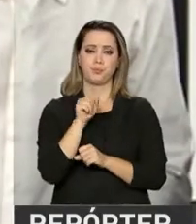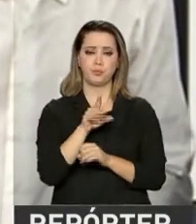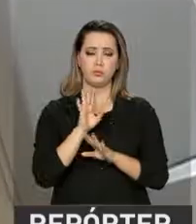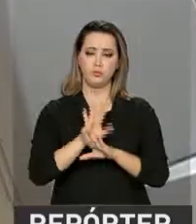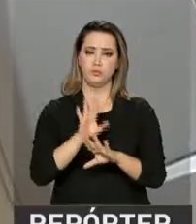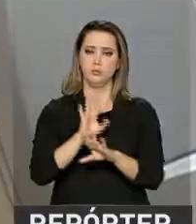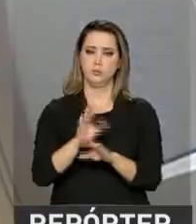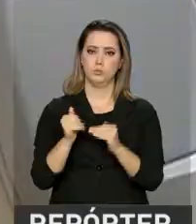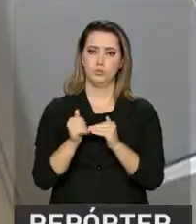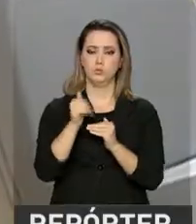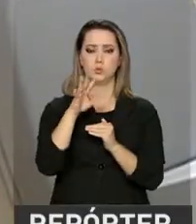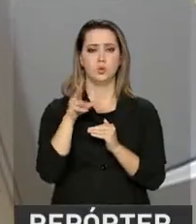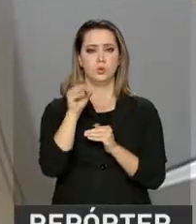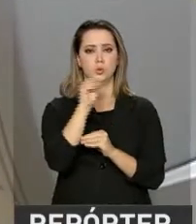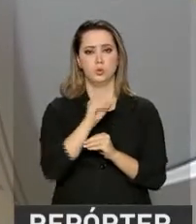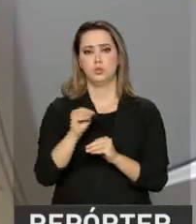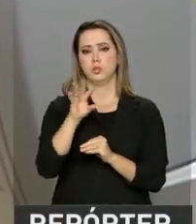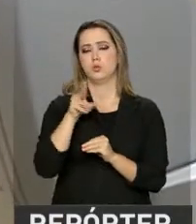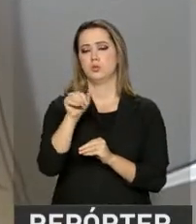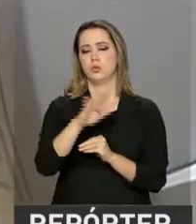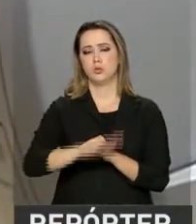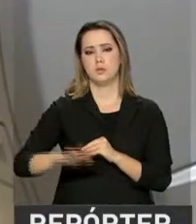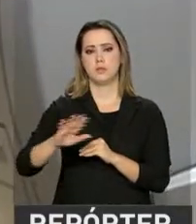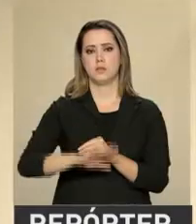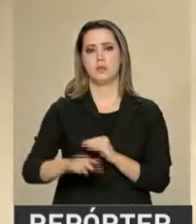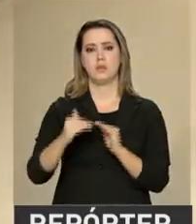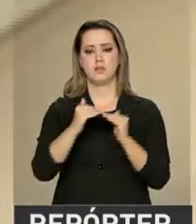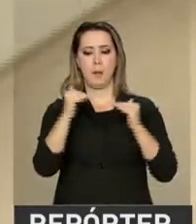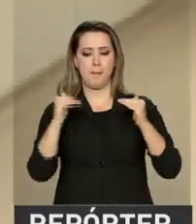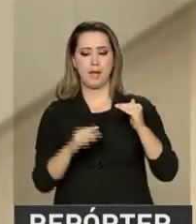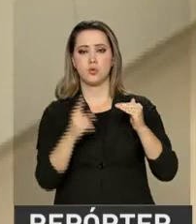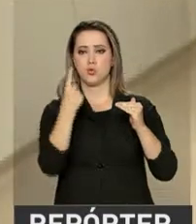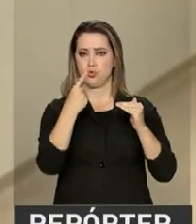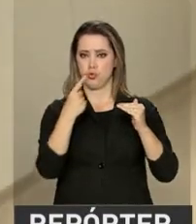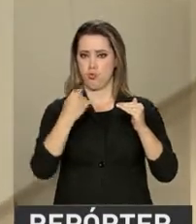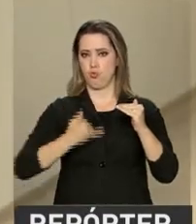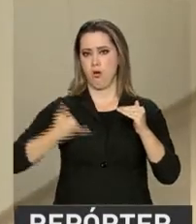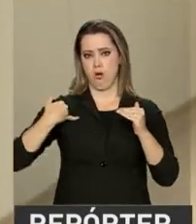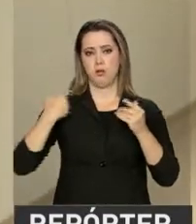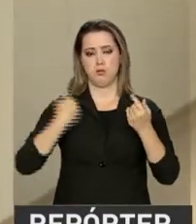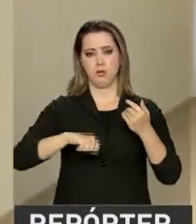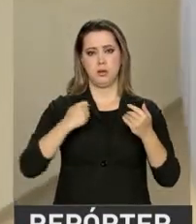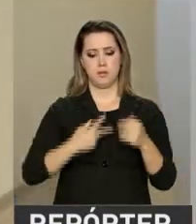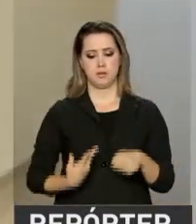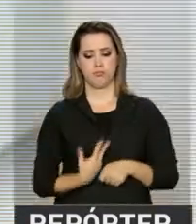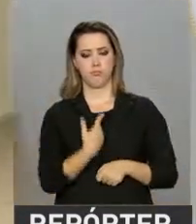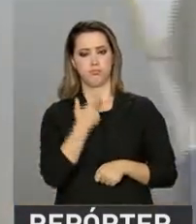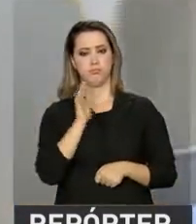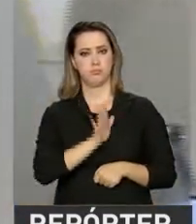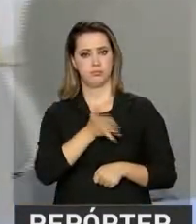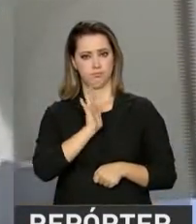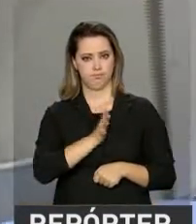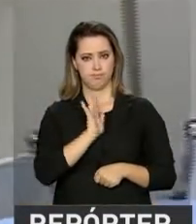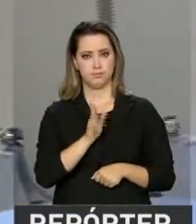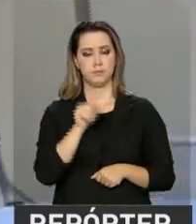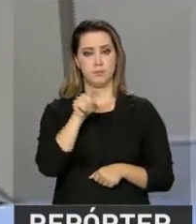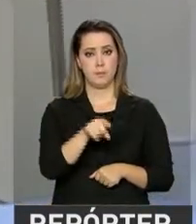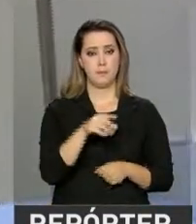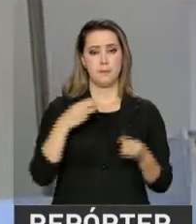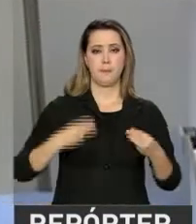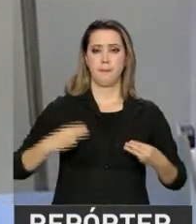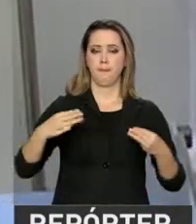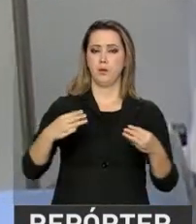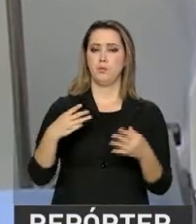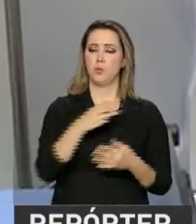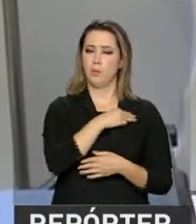meta é atender todas as crianças com menos de 1 ano de vida que precisam operar o coração de acordo com o ministro ricardo barros e